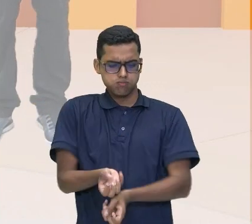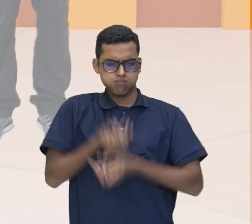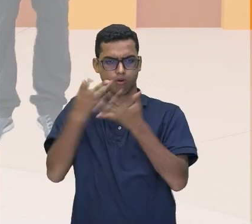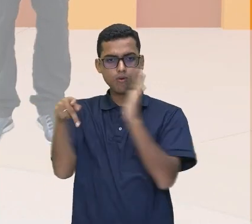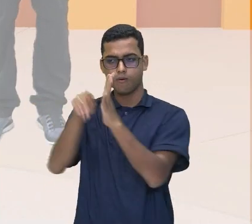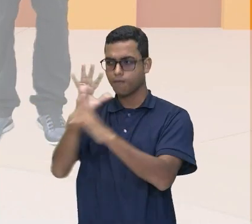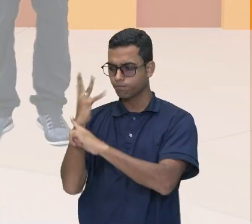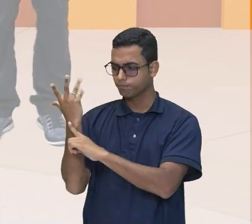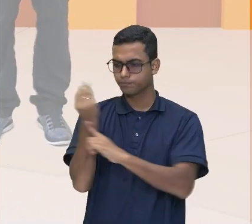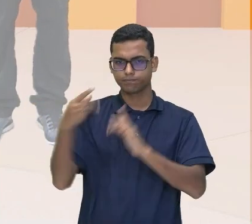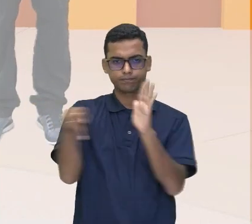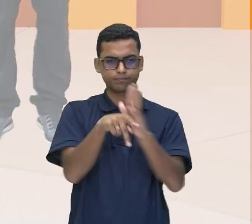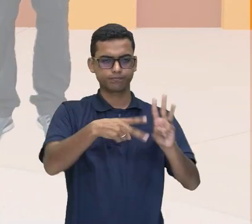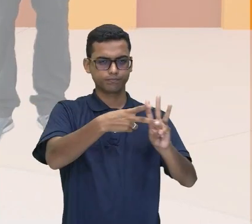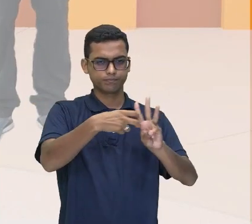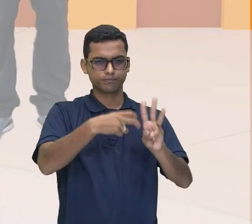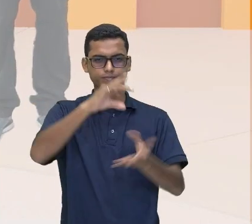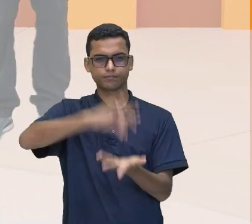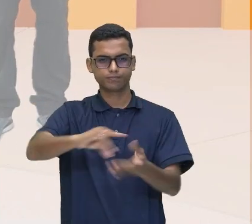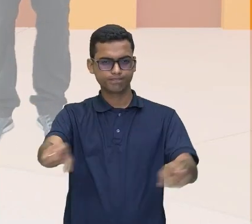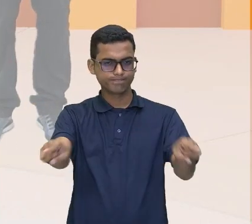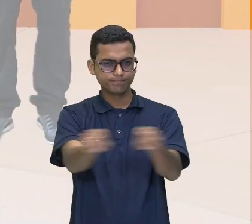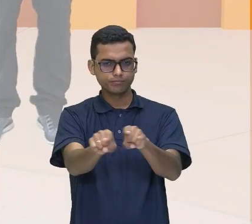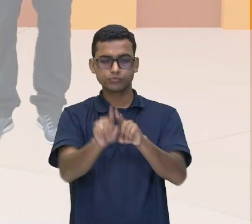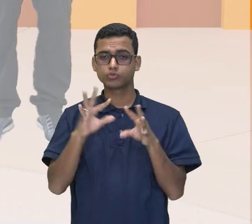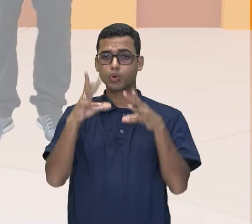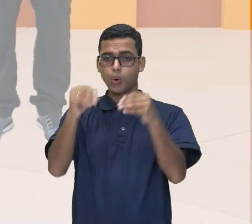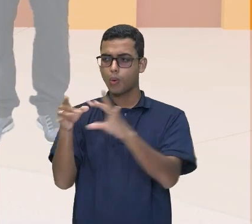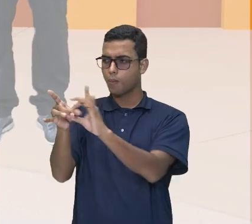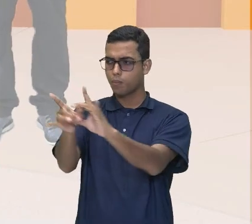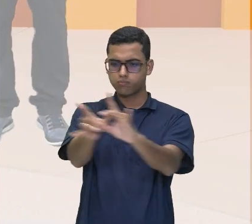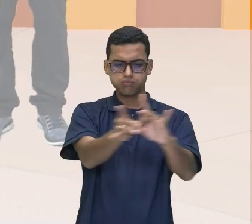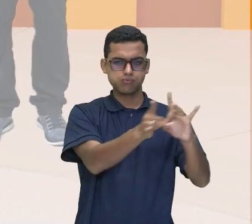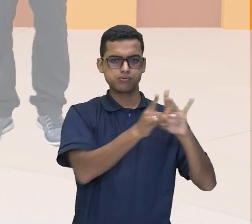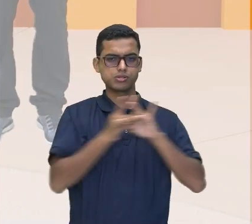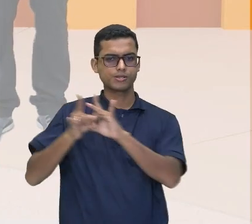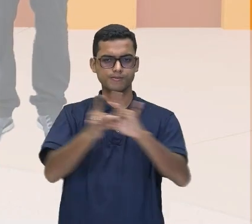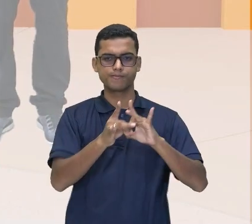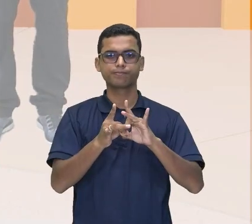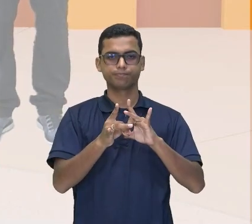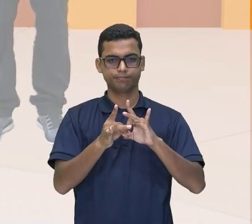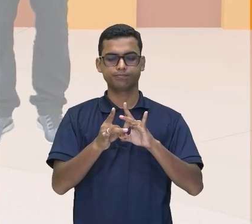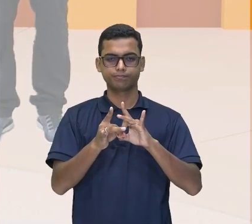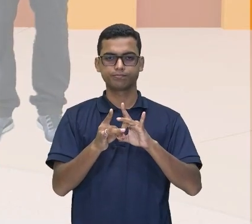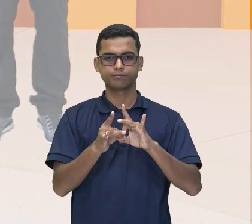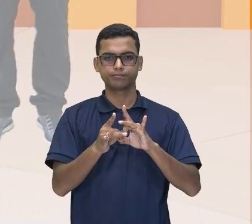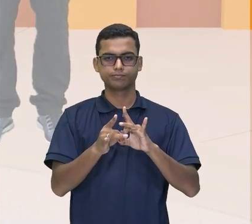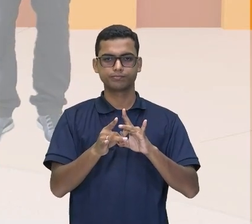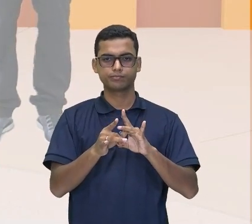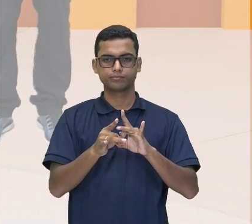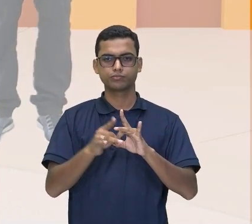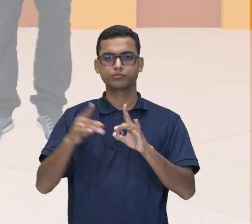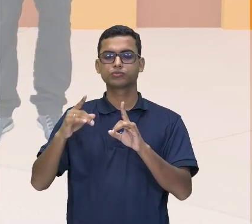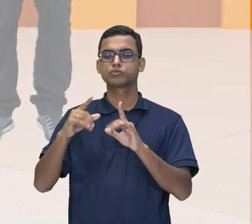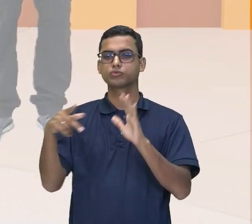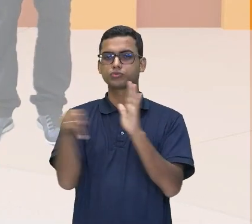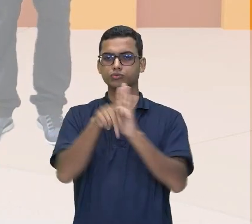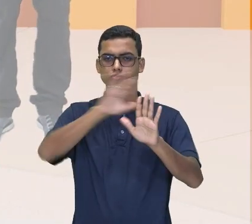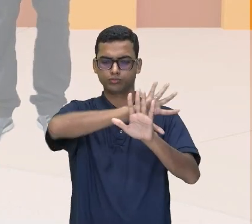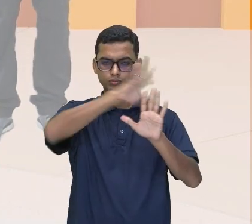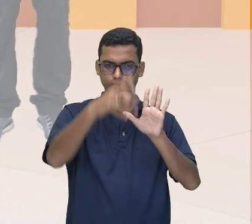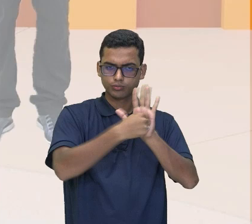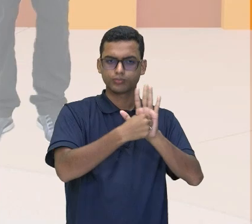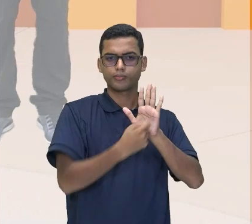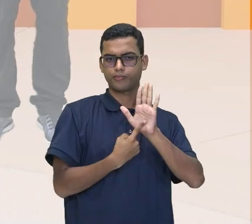Então, tudo isso vai fazer o quê? Vai integrar essa funcionalidade com o simbolismo que